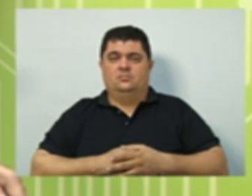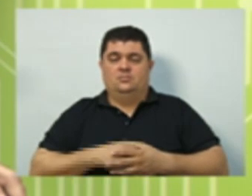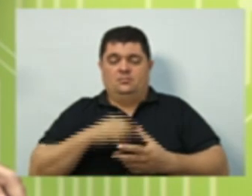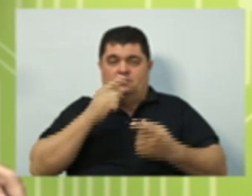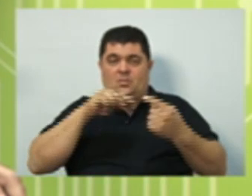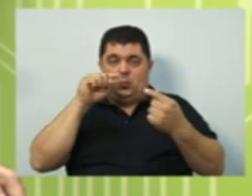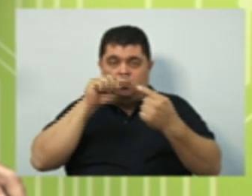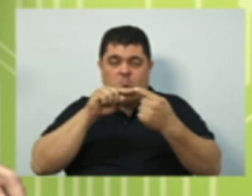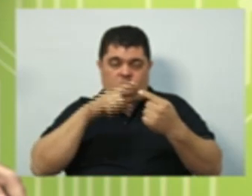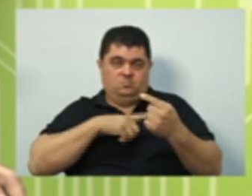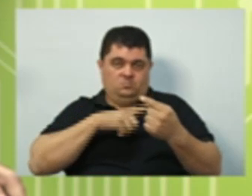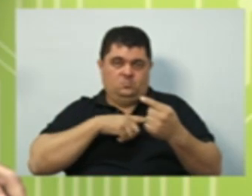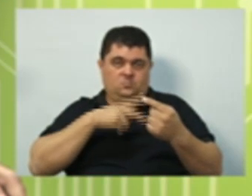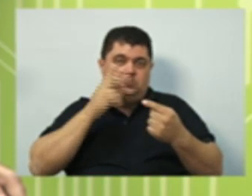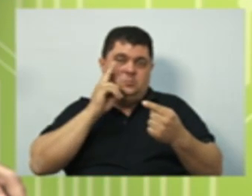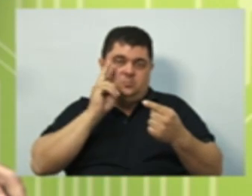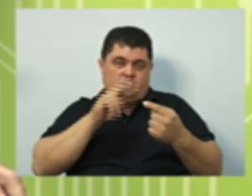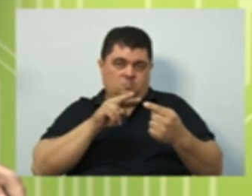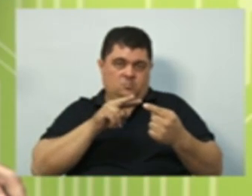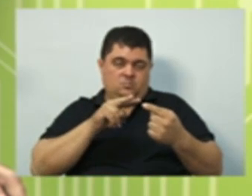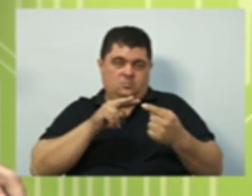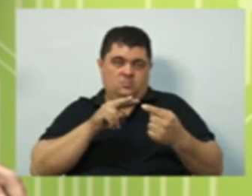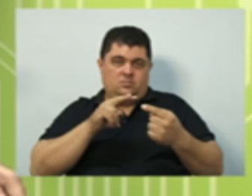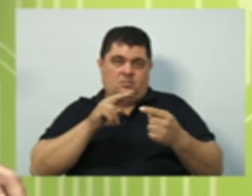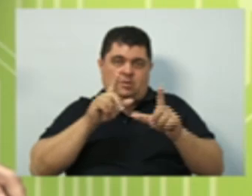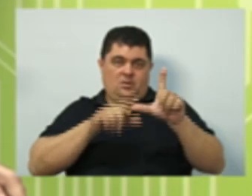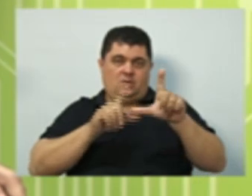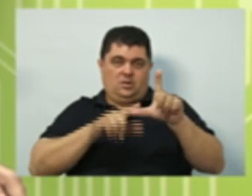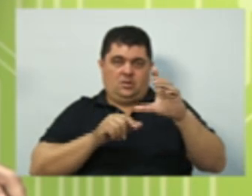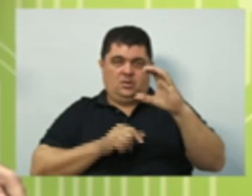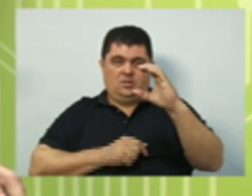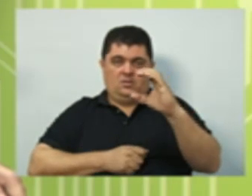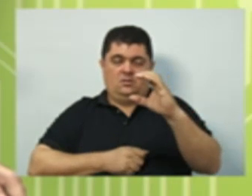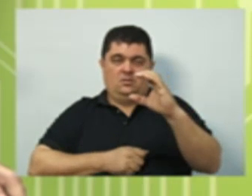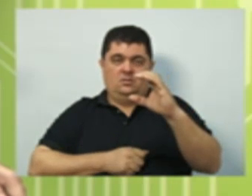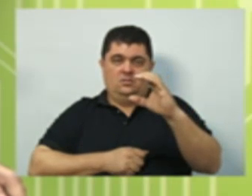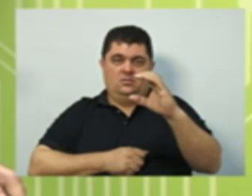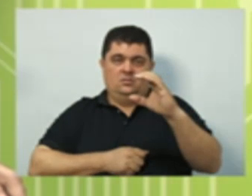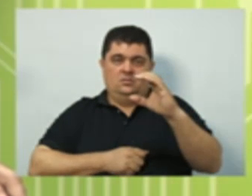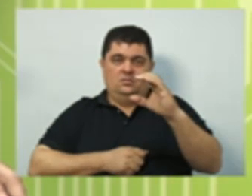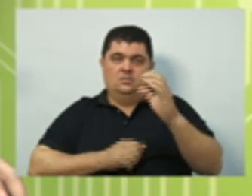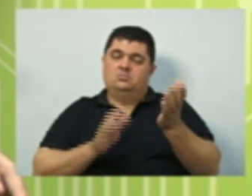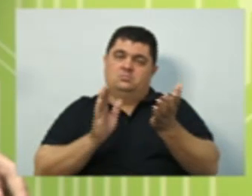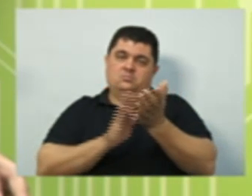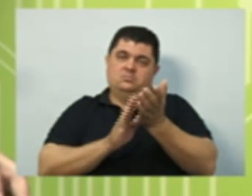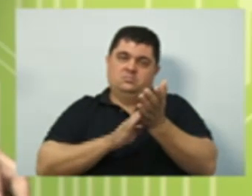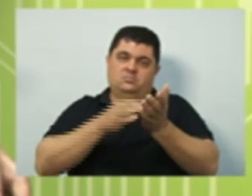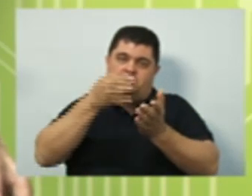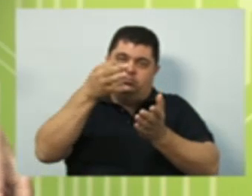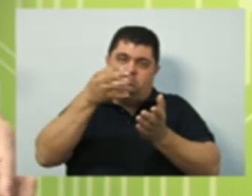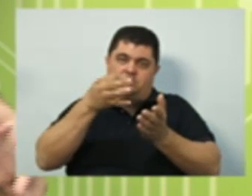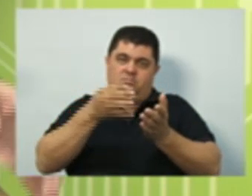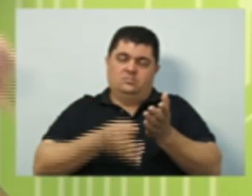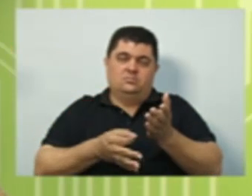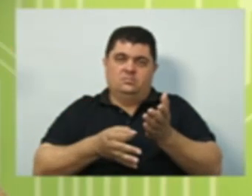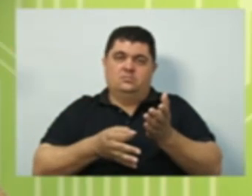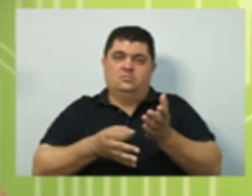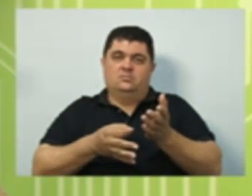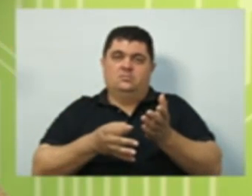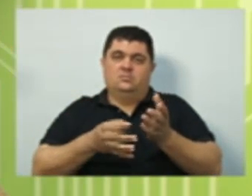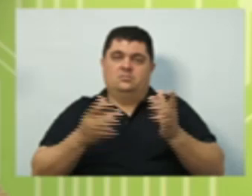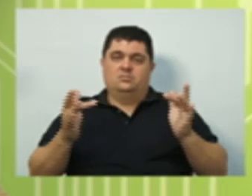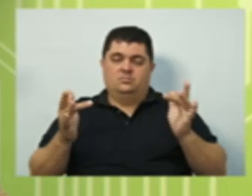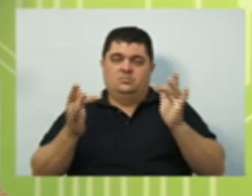na questão, a resposta da questão na letra C, é aqueles que conseguiram fazer melhor o